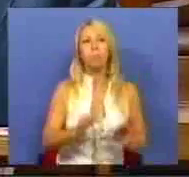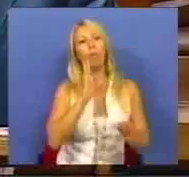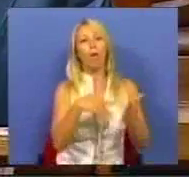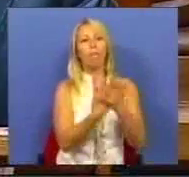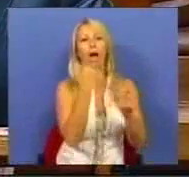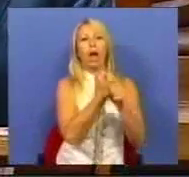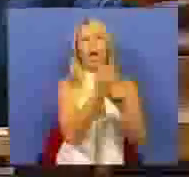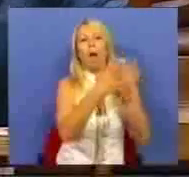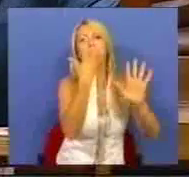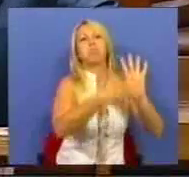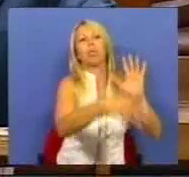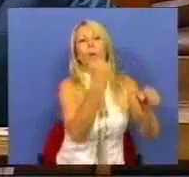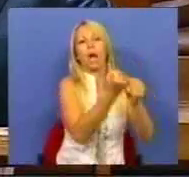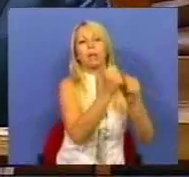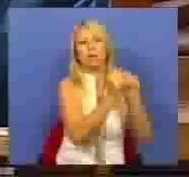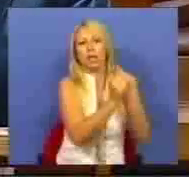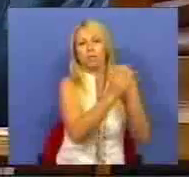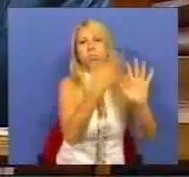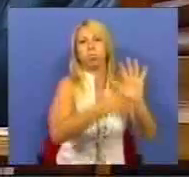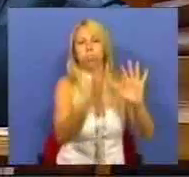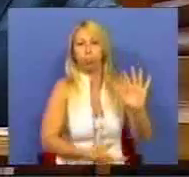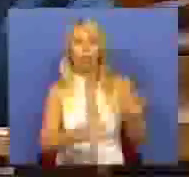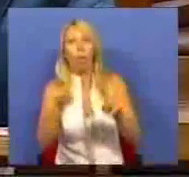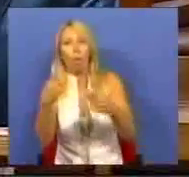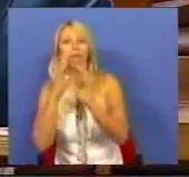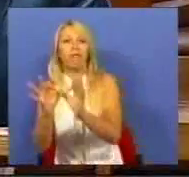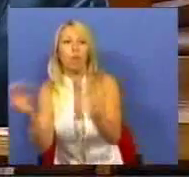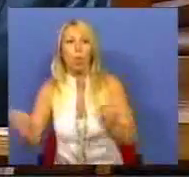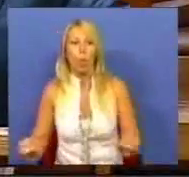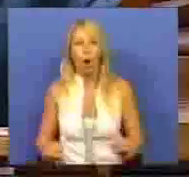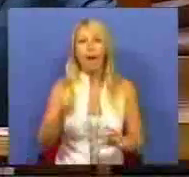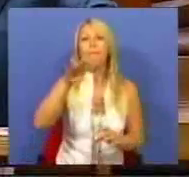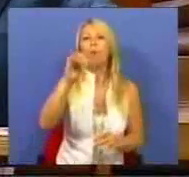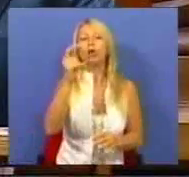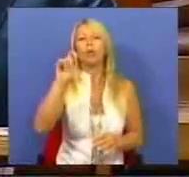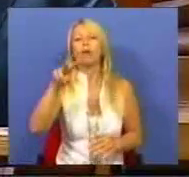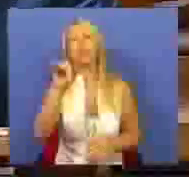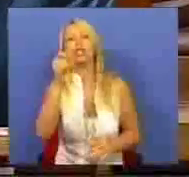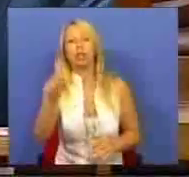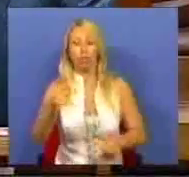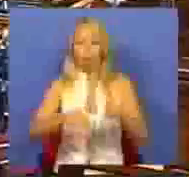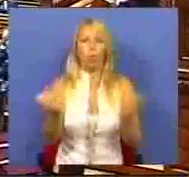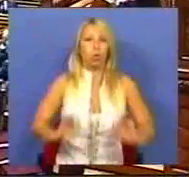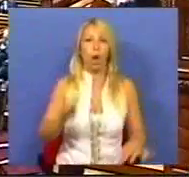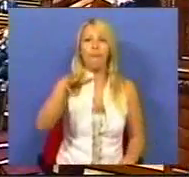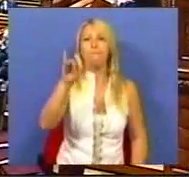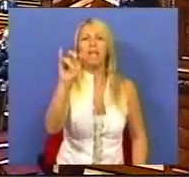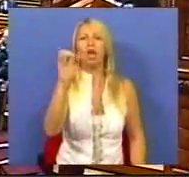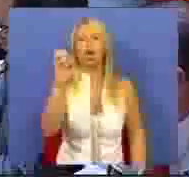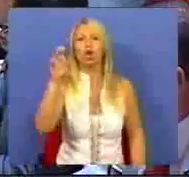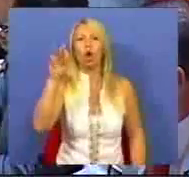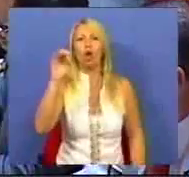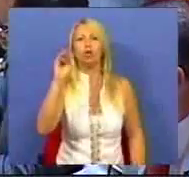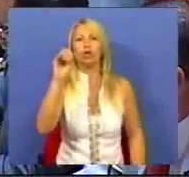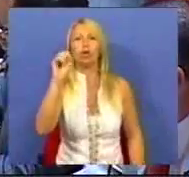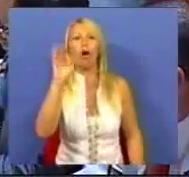os favorecimentos. Há Mota em Gil, no Porto de Contentores de Lisboa, sem concurso. Há Microsoft para fazer um portal de obras públicas, cheio